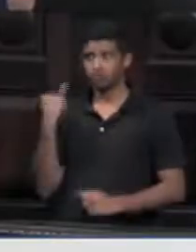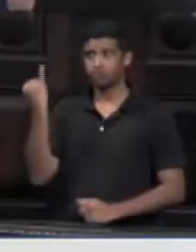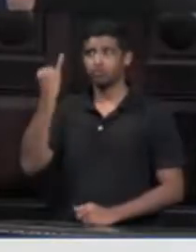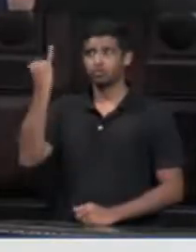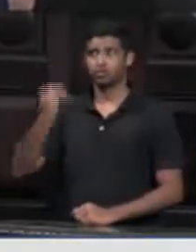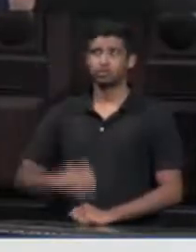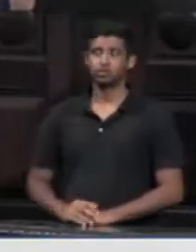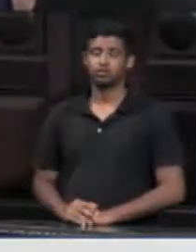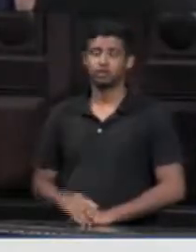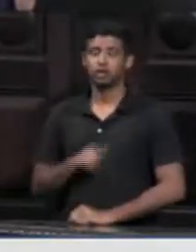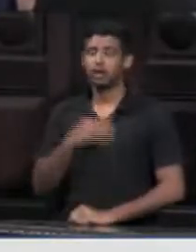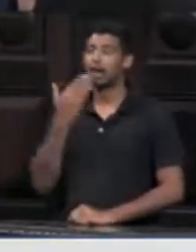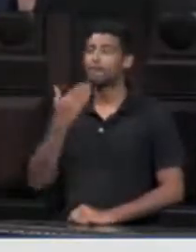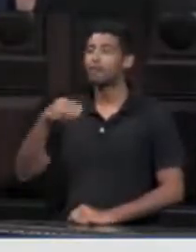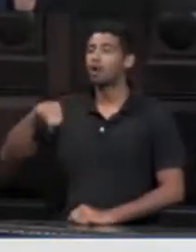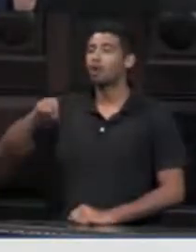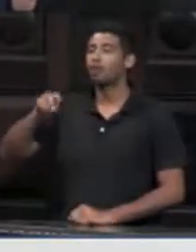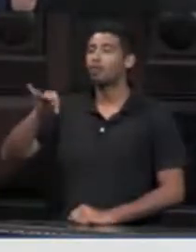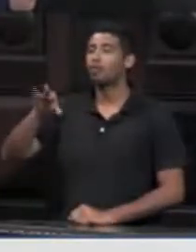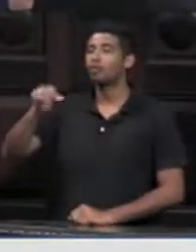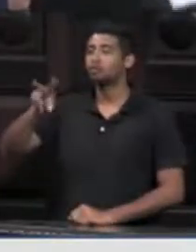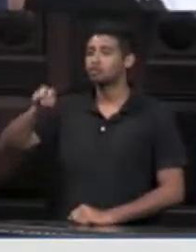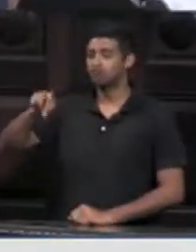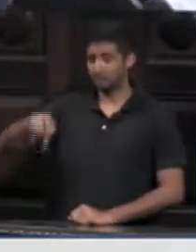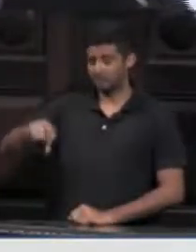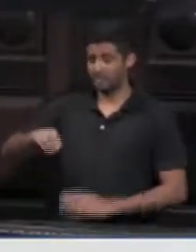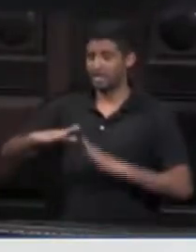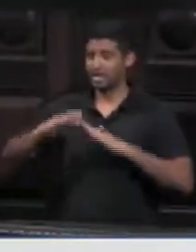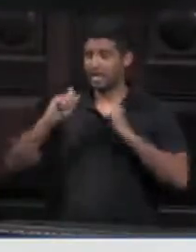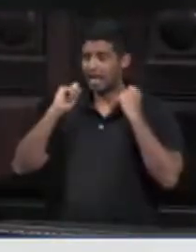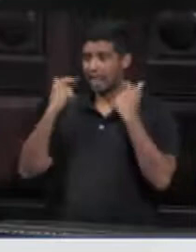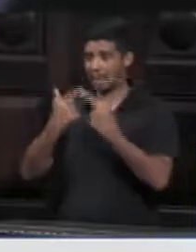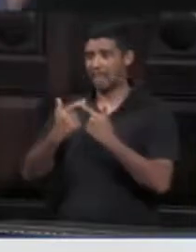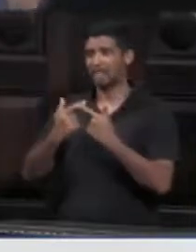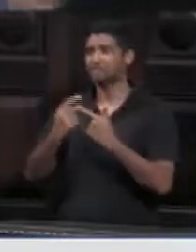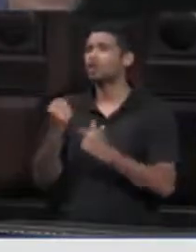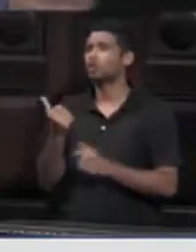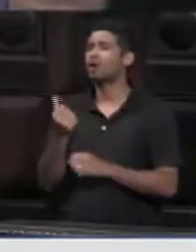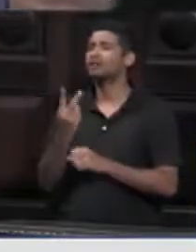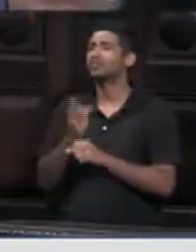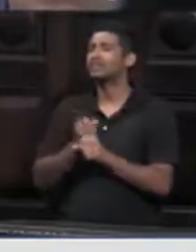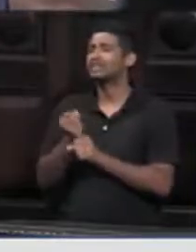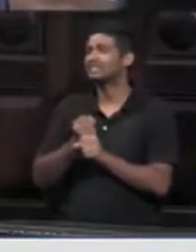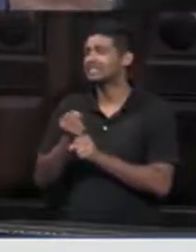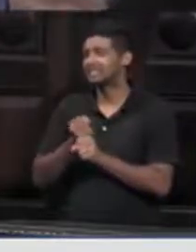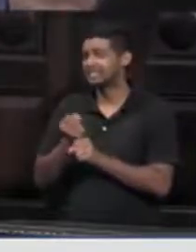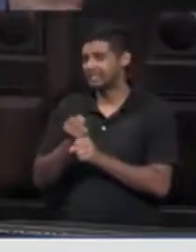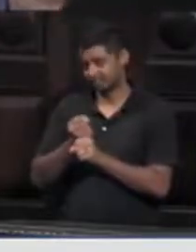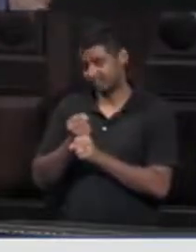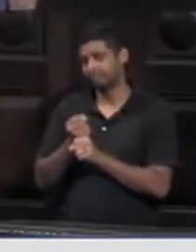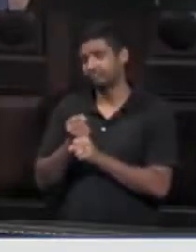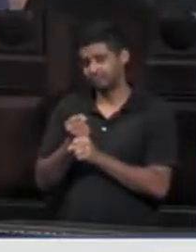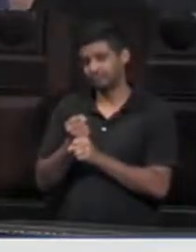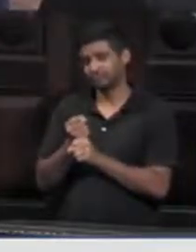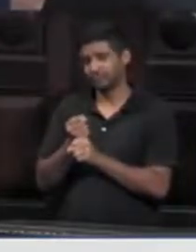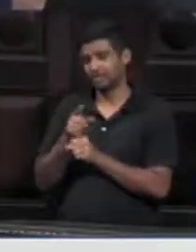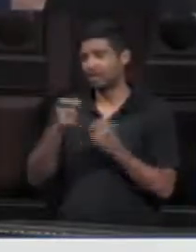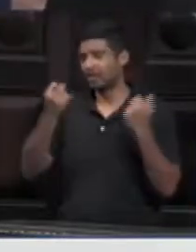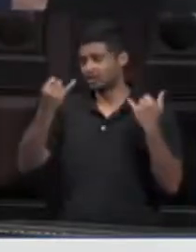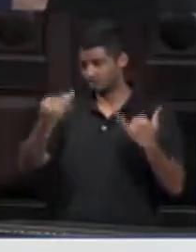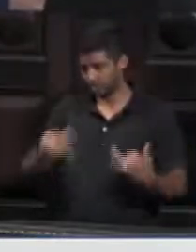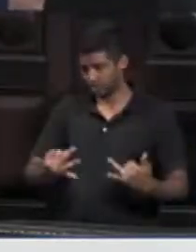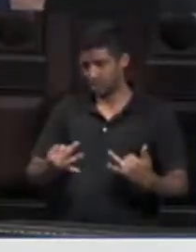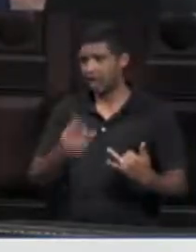foi motivo de debate nessa casa pelo menos durante 2 anos, em relação à represa de